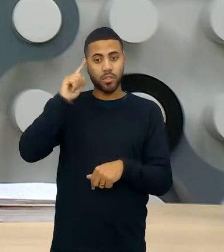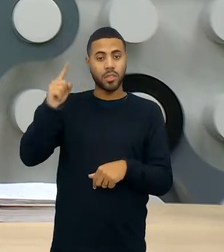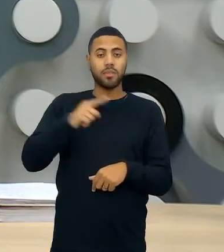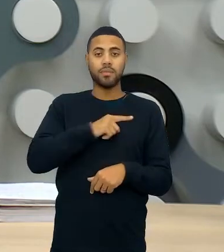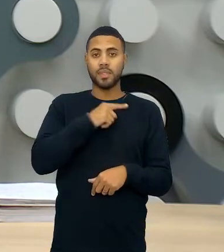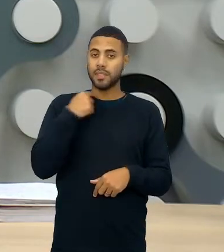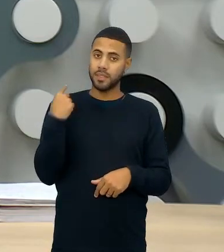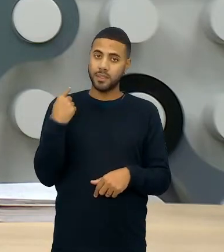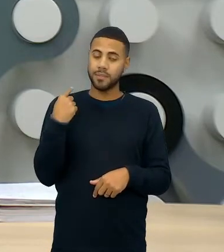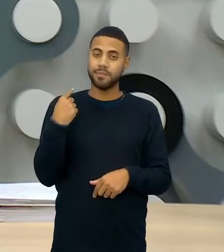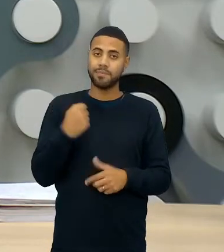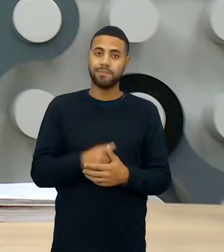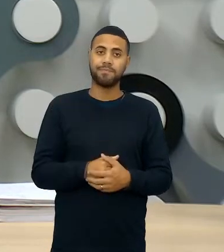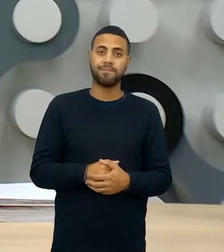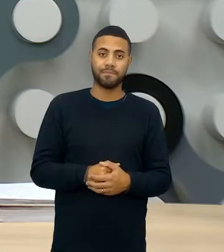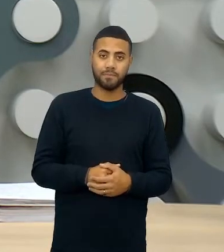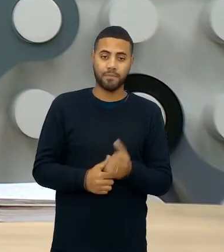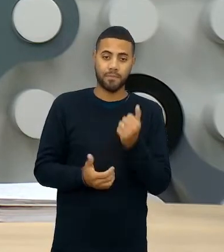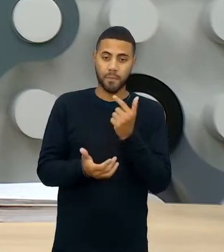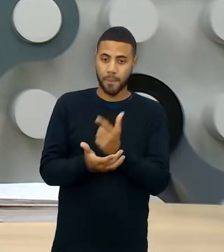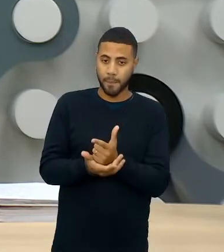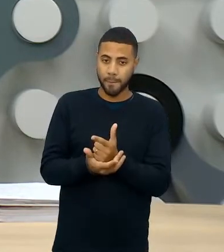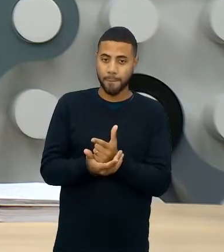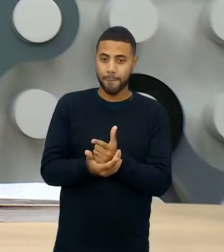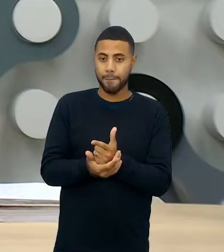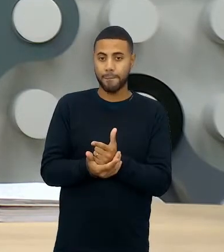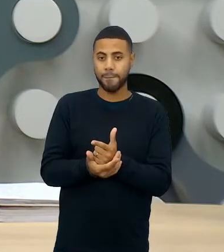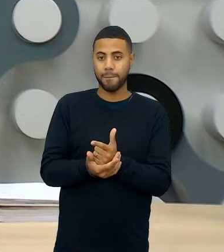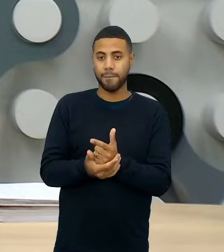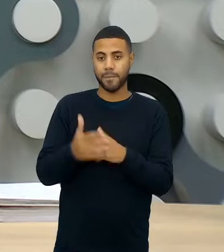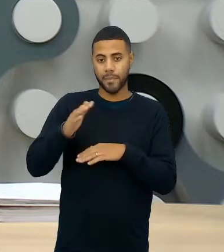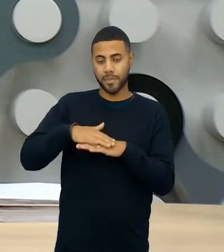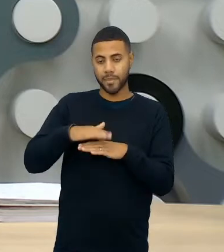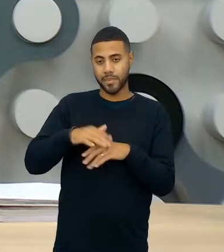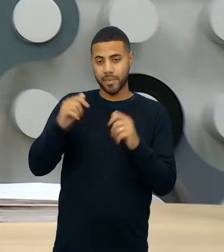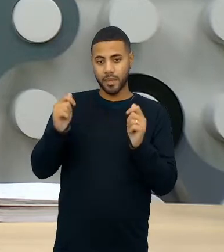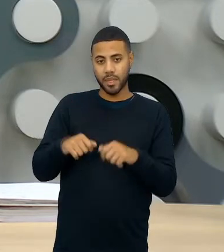validade, né? Para consumirmos só o que